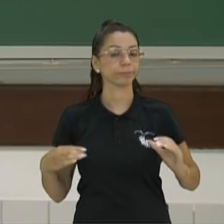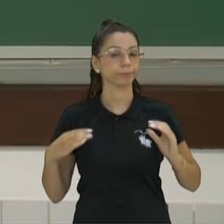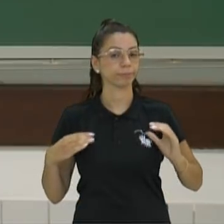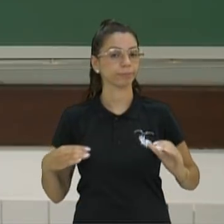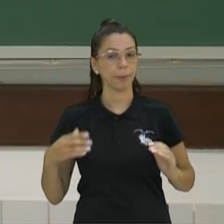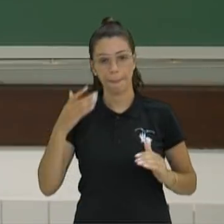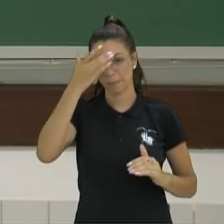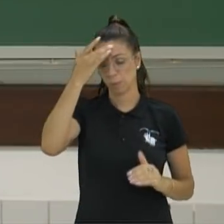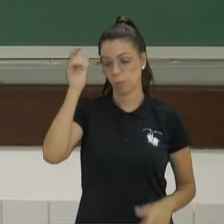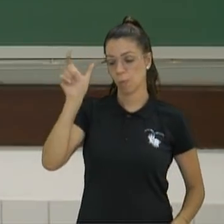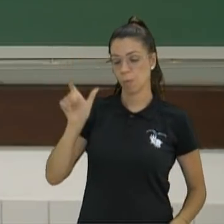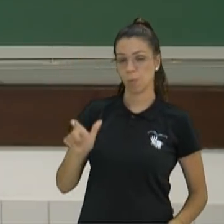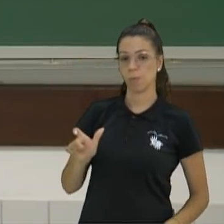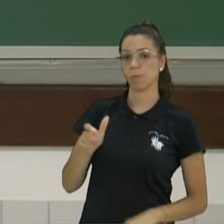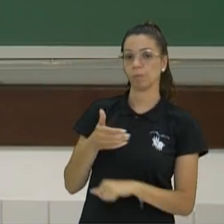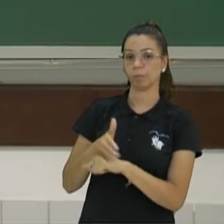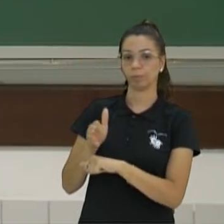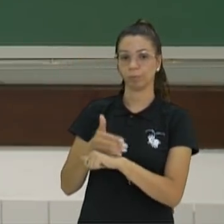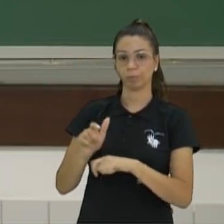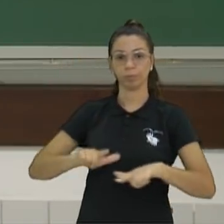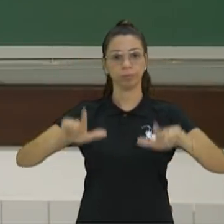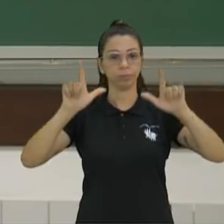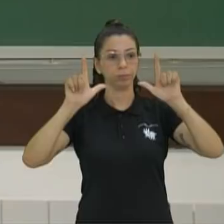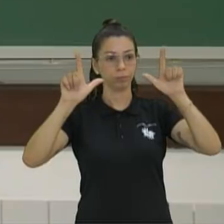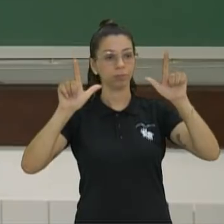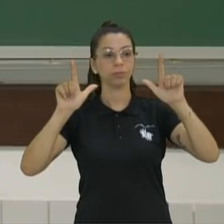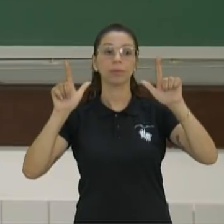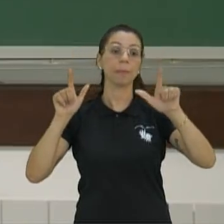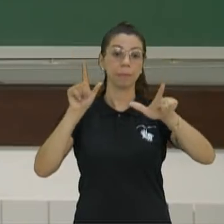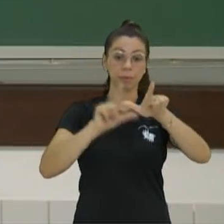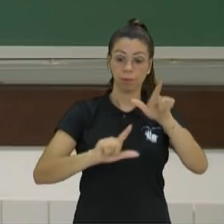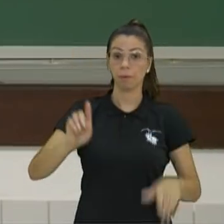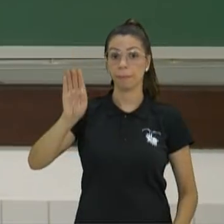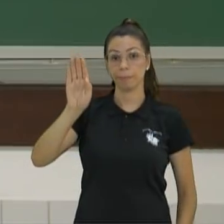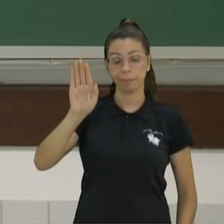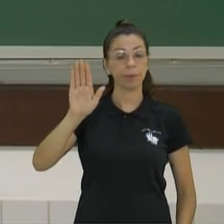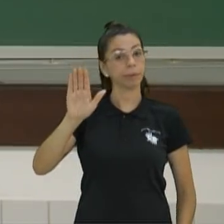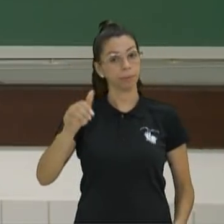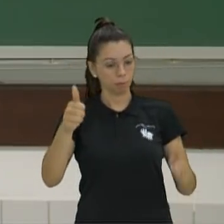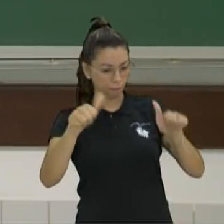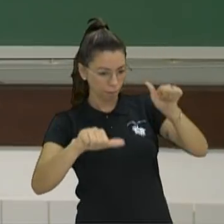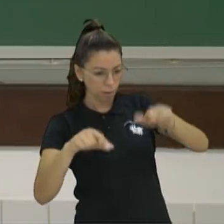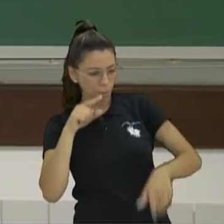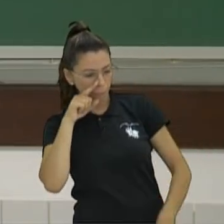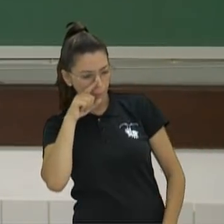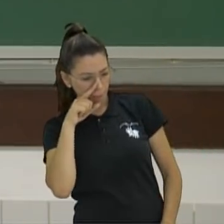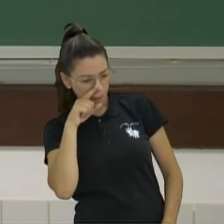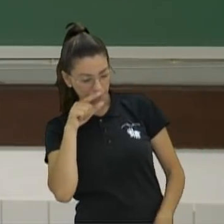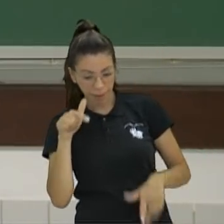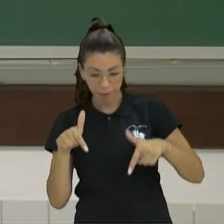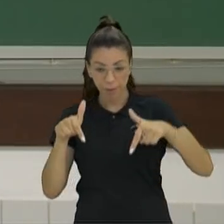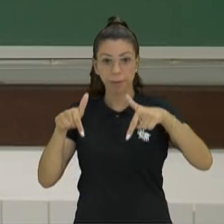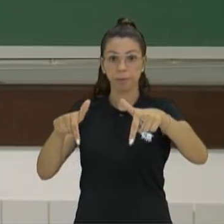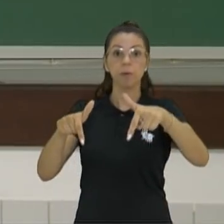do praticante de atividades de aventura? Deve avaliar os riscos e agir